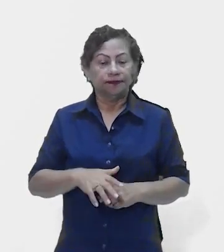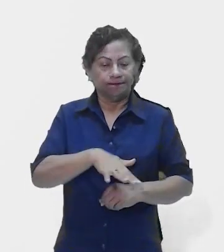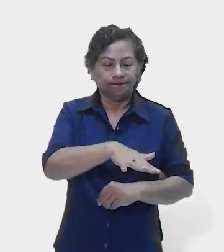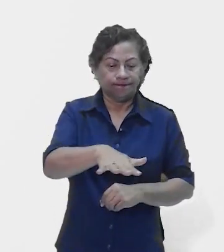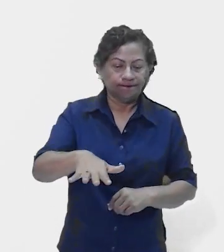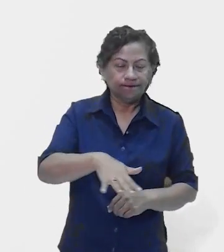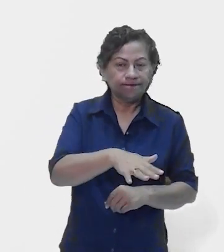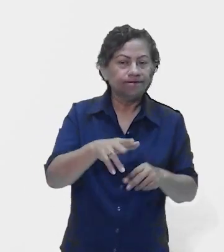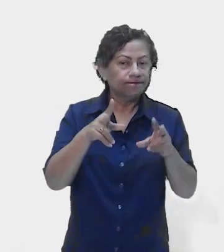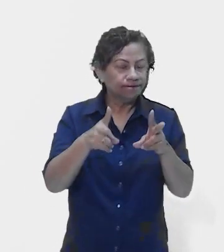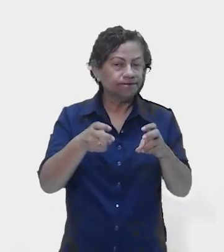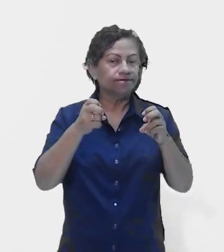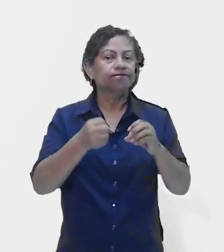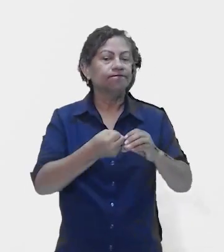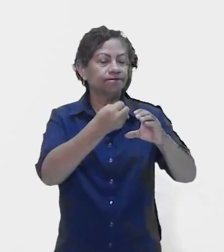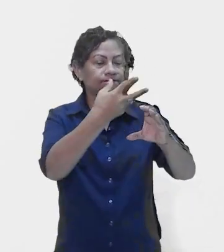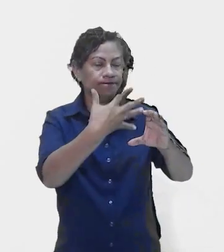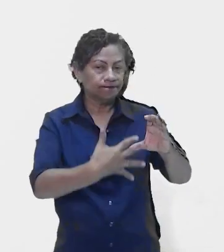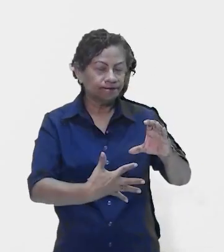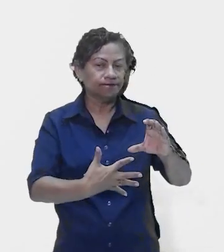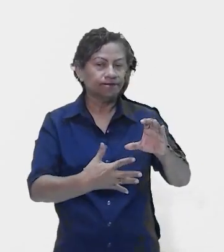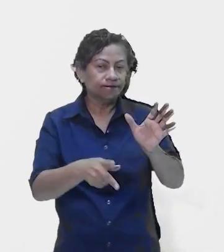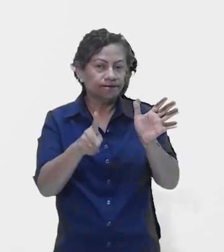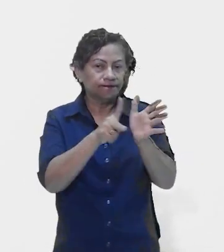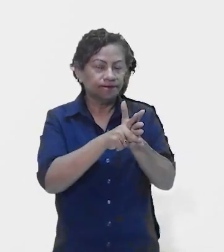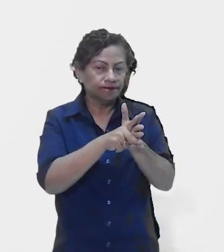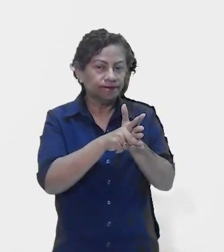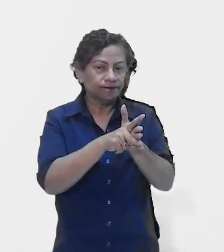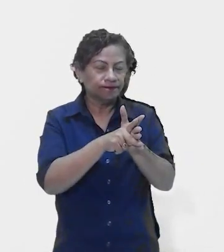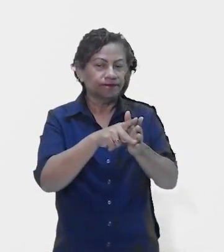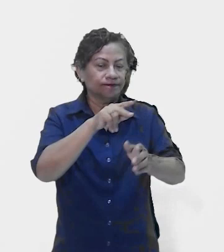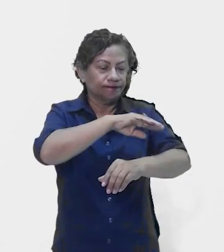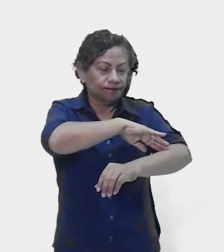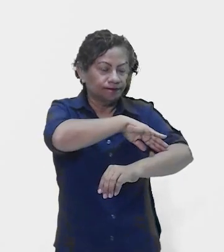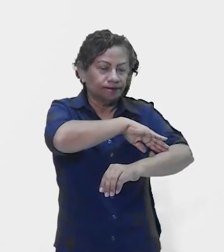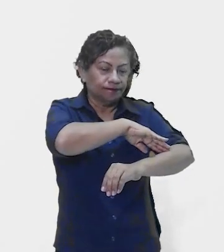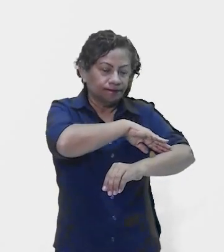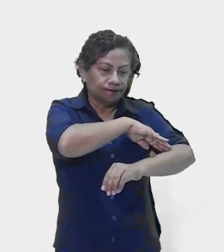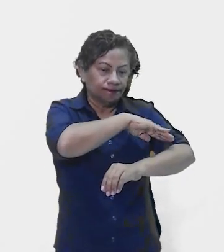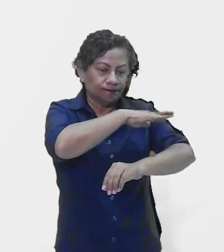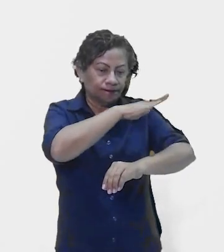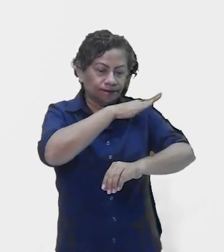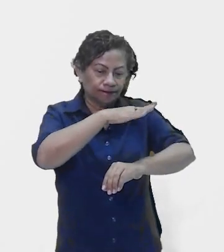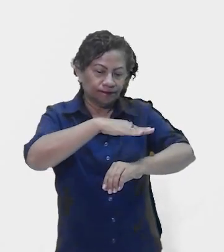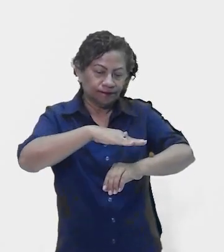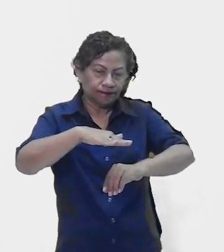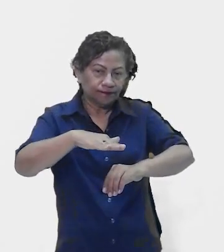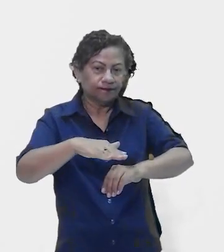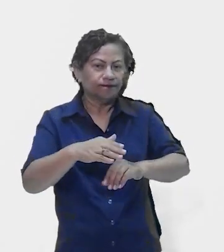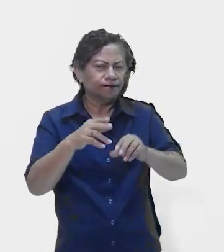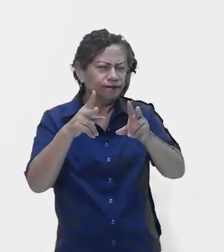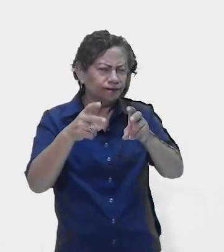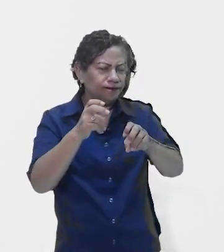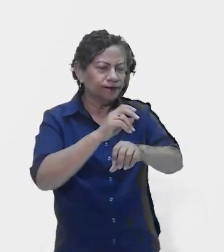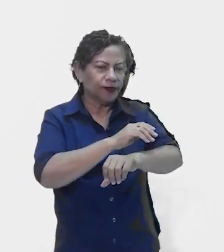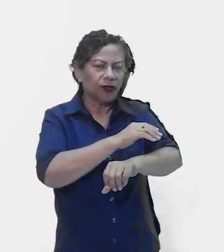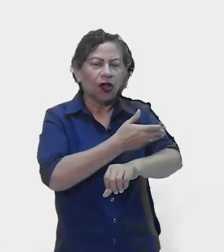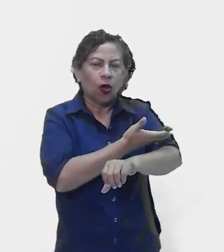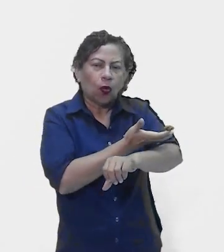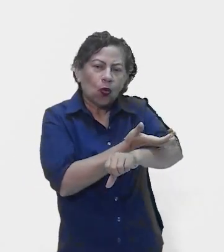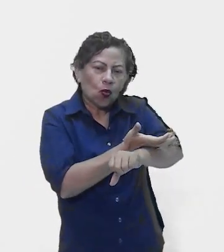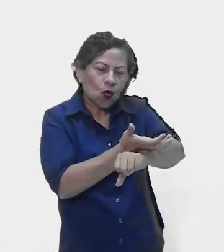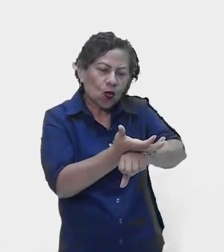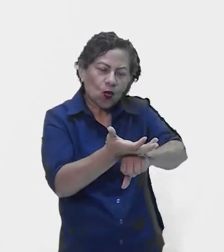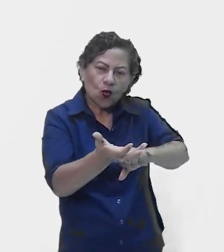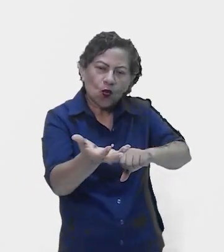citar as características físicas do nosso território. O relevo plano, por exemplo. Nós temos vastas áreas de planícies